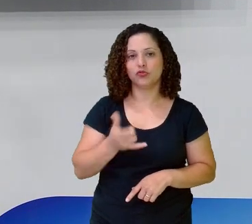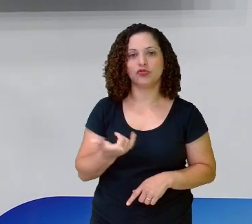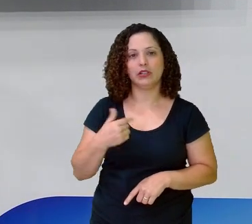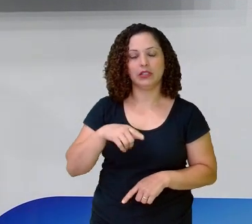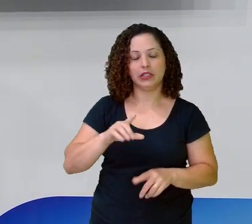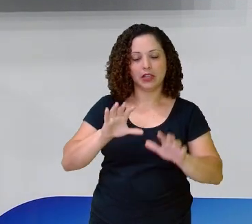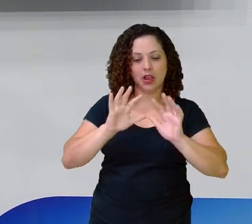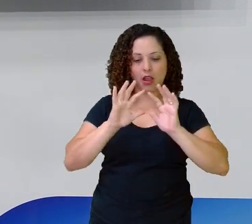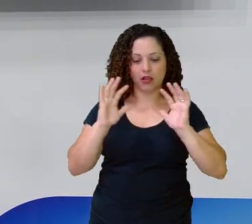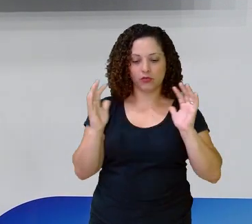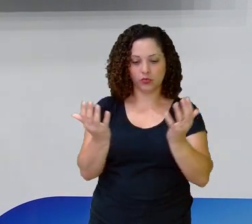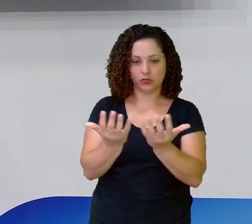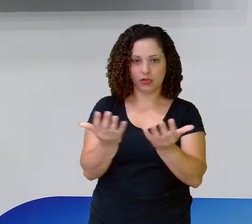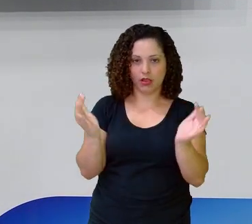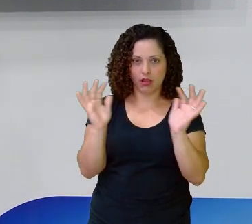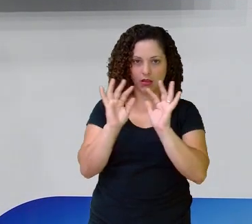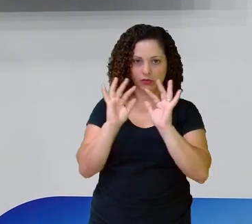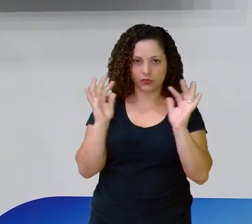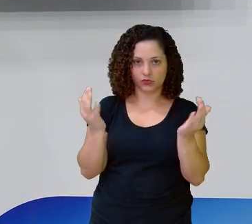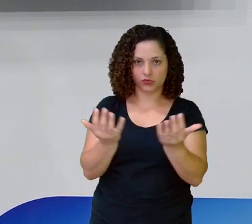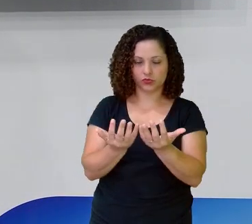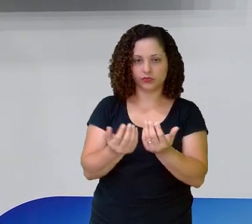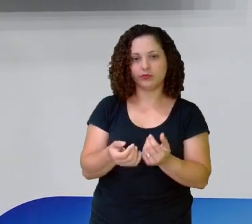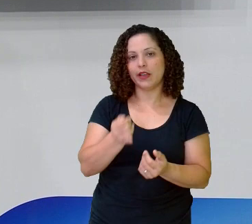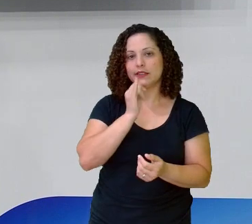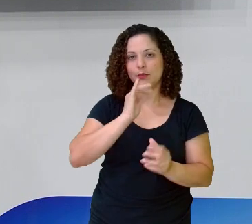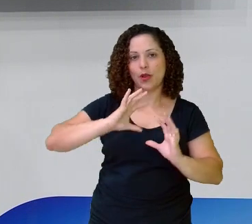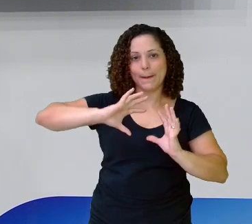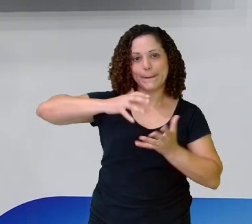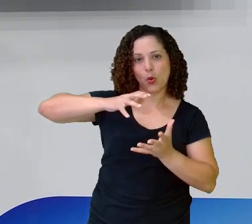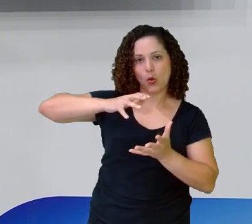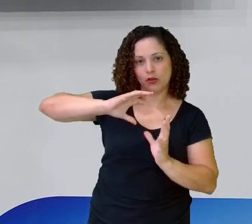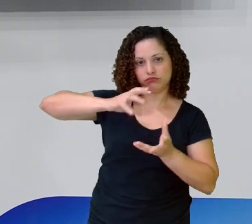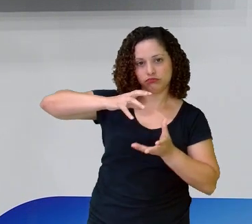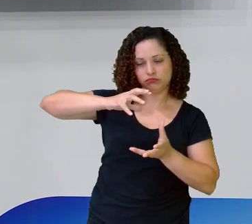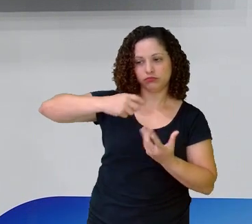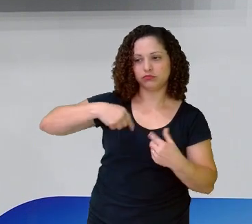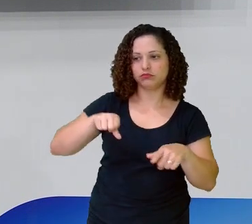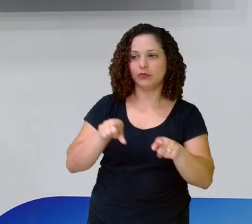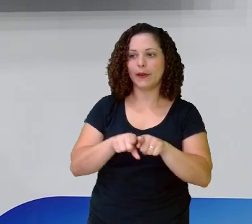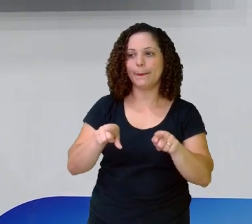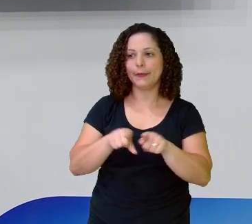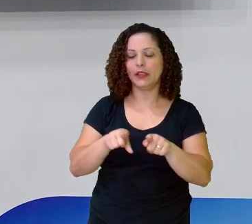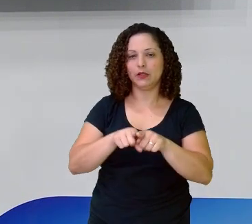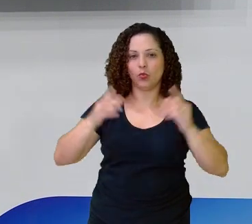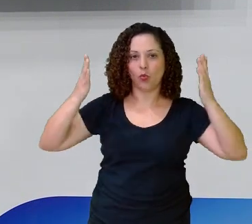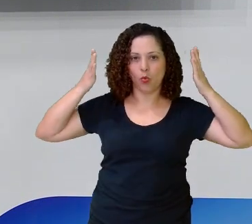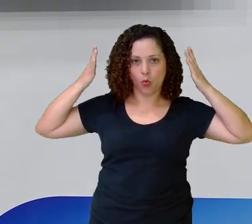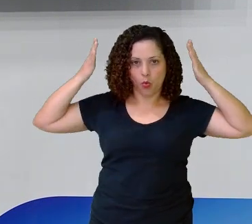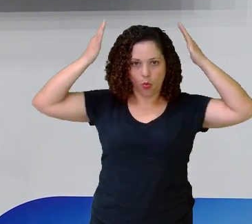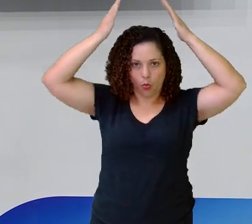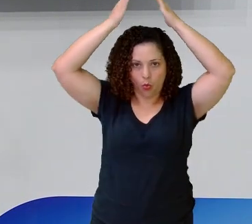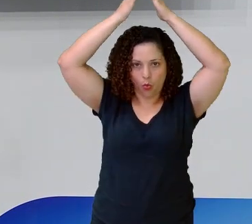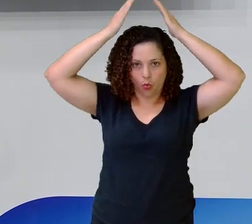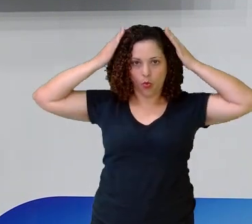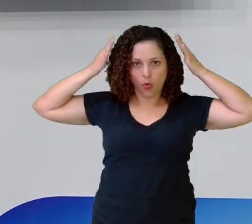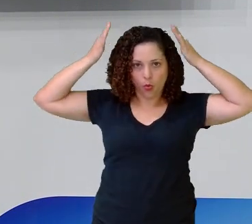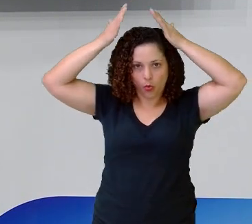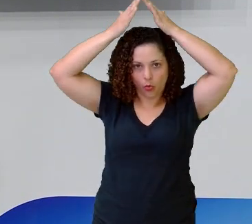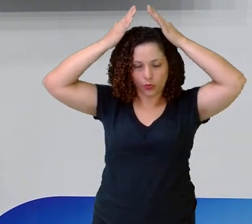sólidos geométricos, tá? Que aí a gente pode falar da bola, pode falar do cone, beleza?